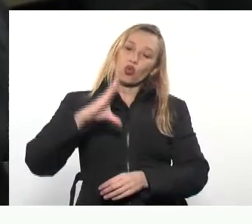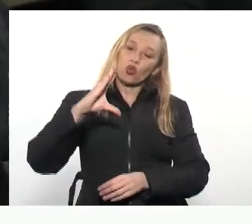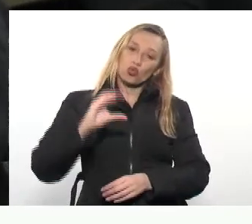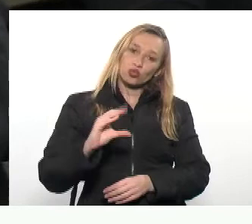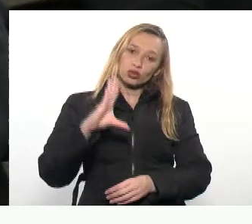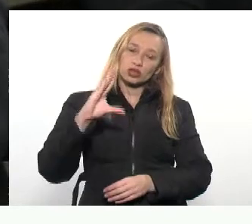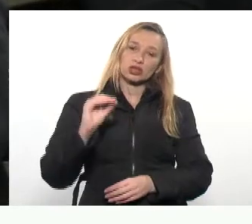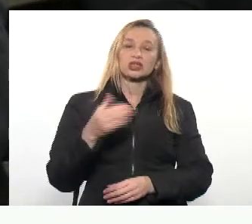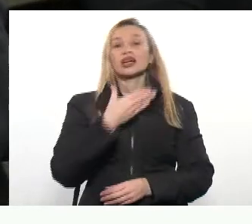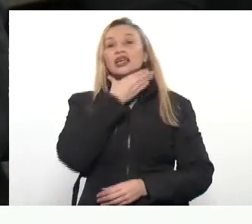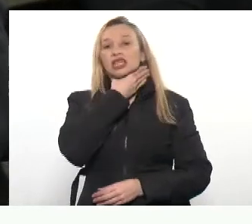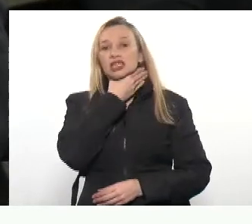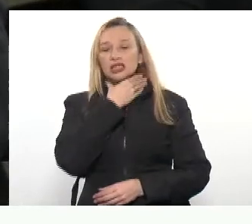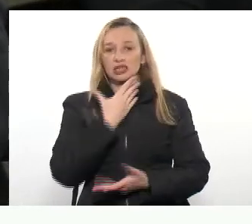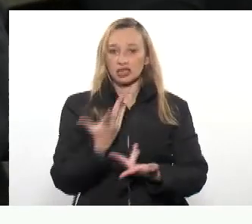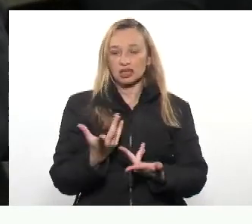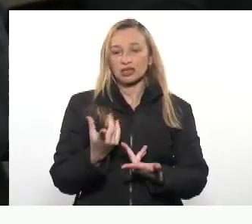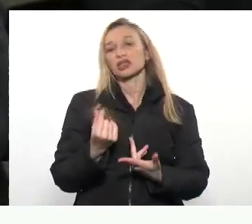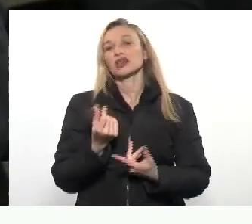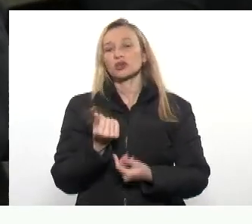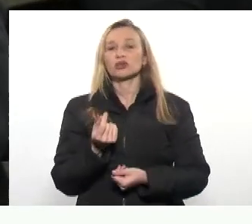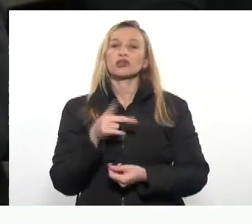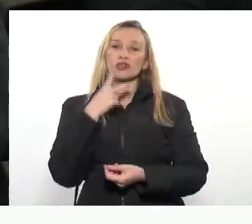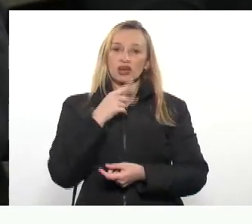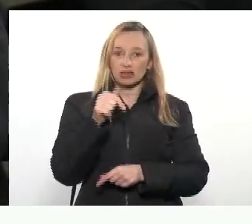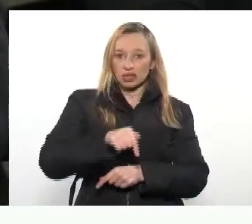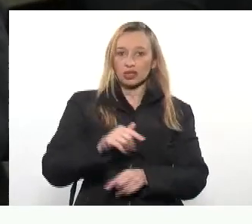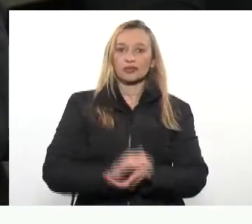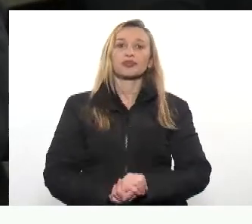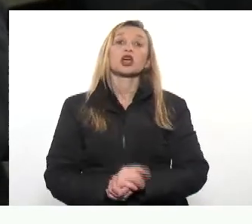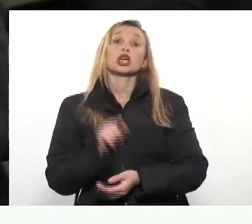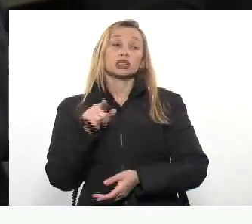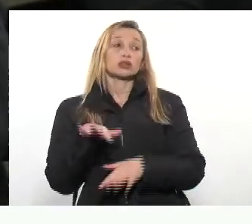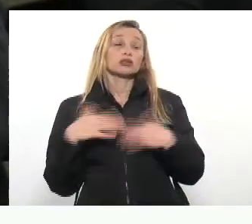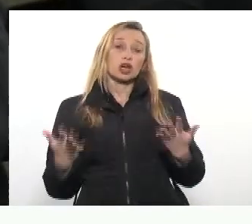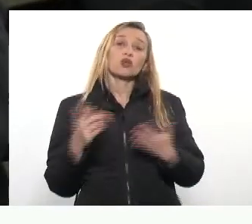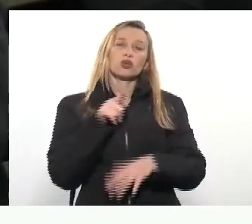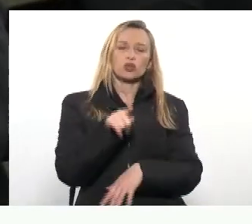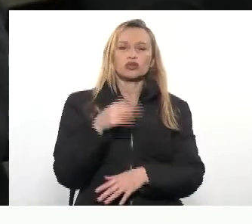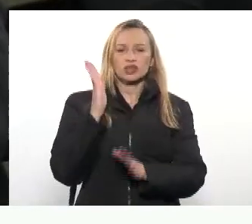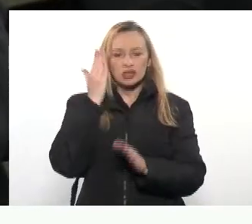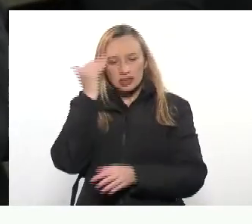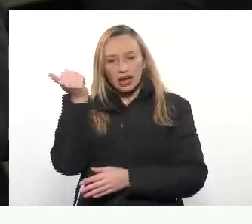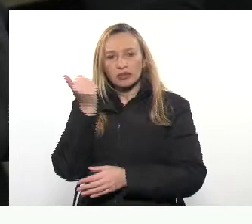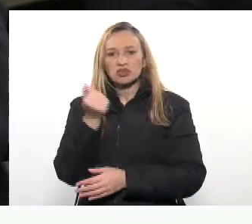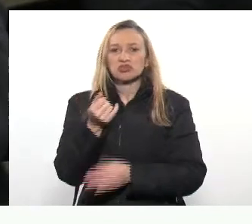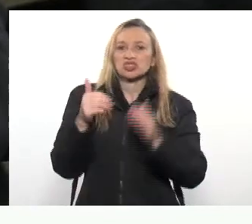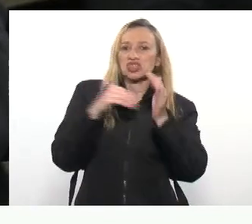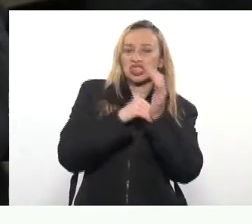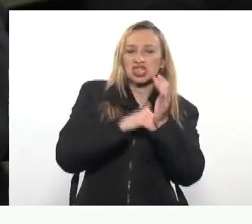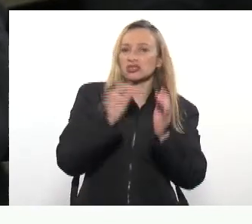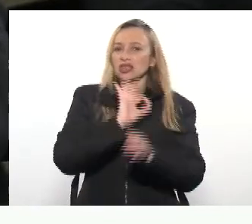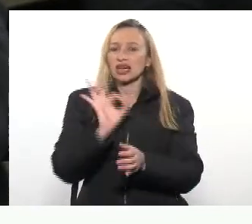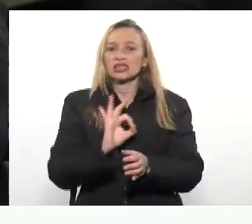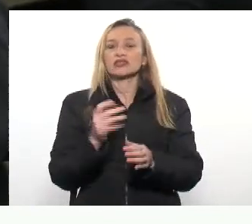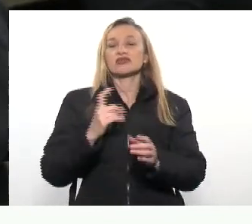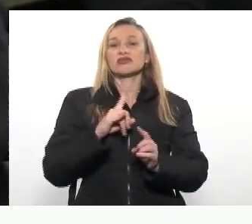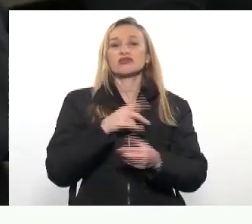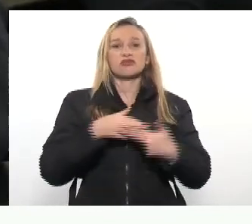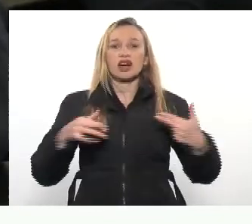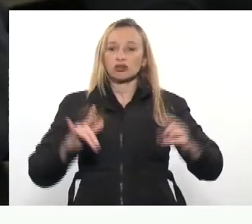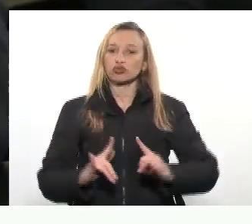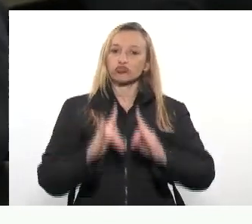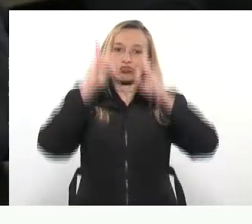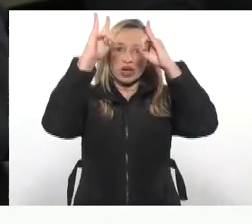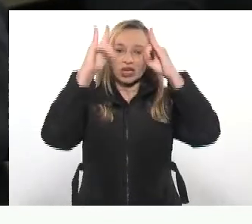crise econômica que anteriormente foi mencionada aqui. Então, quer dizer, você hoje tem, a gente sabe, não é segredo para ninguém, que você tem vários prédios no Rio de Janeiro,